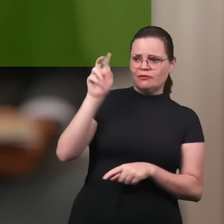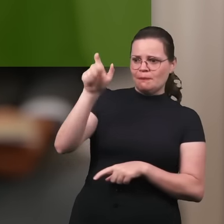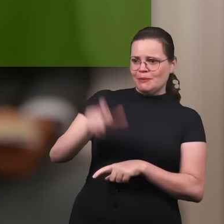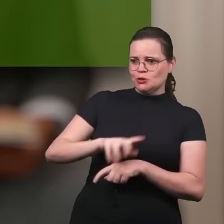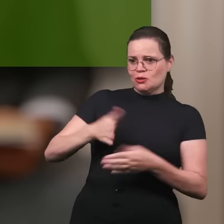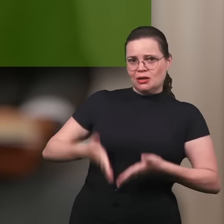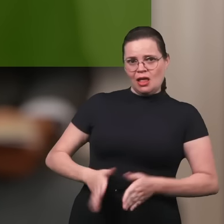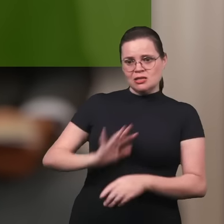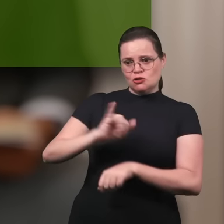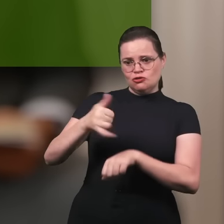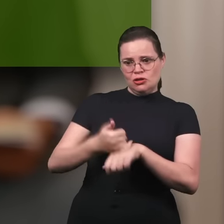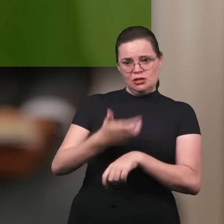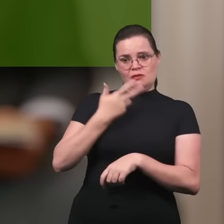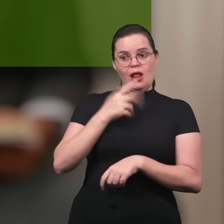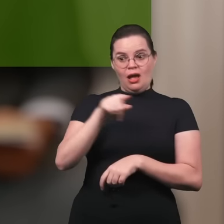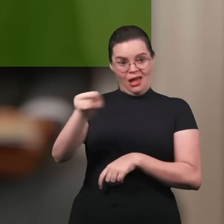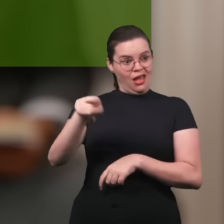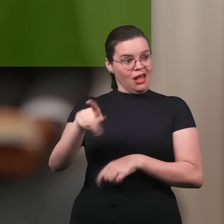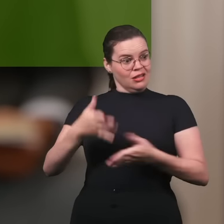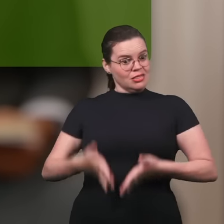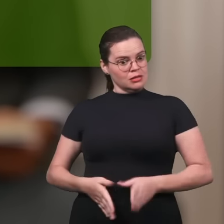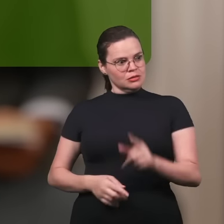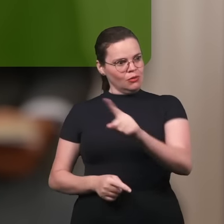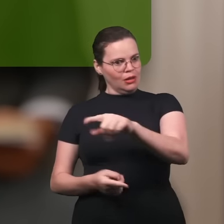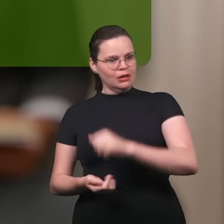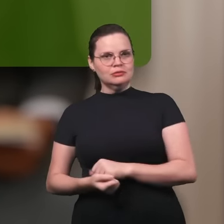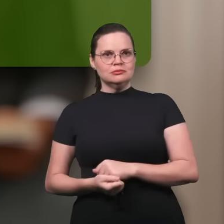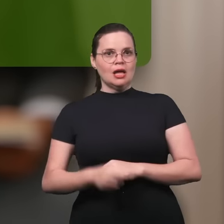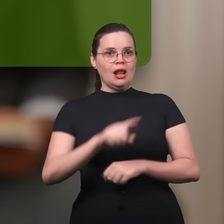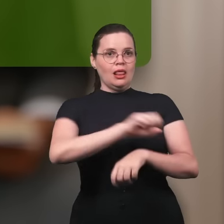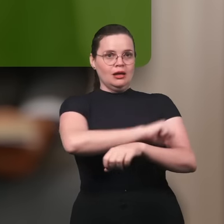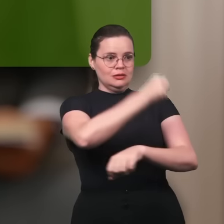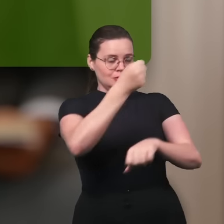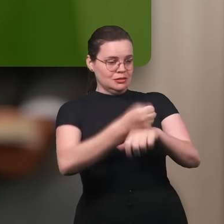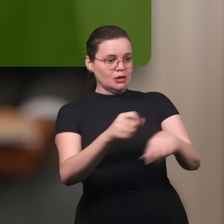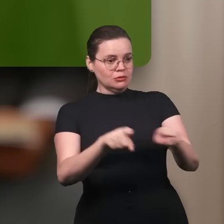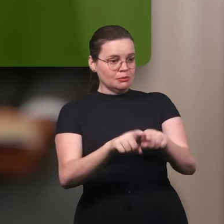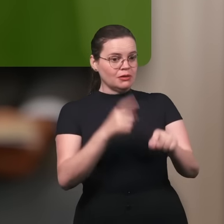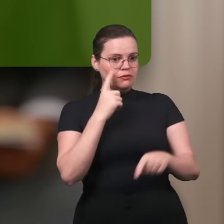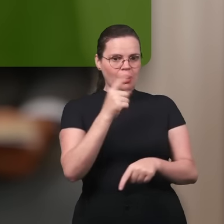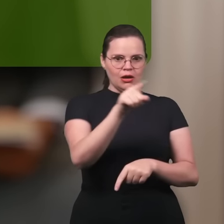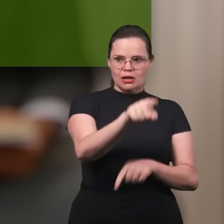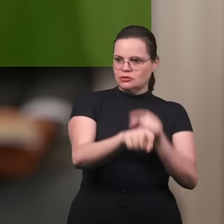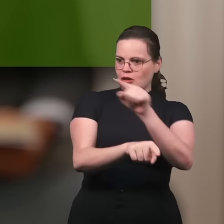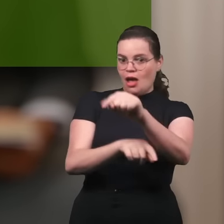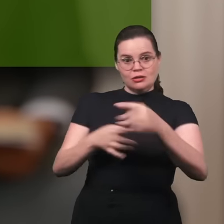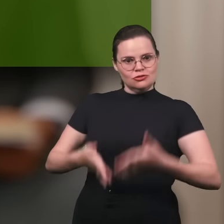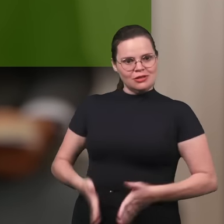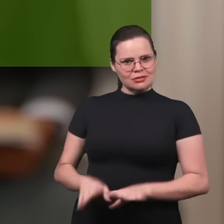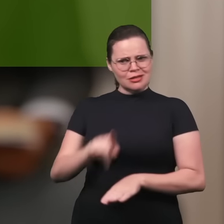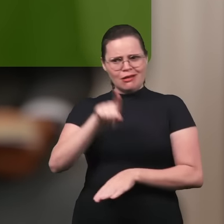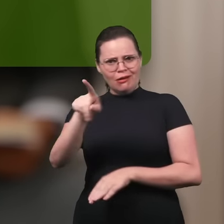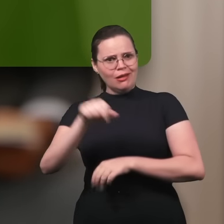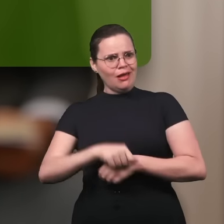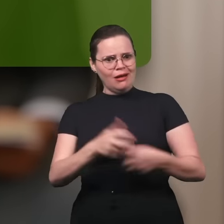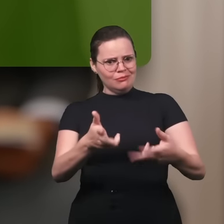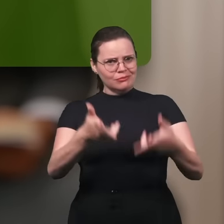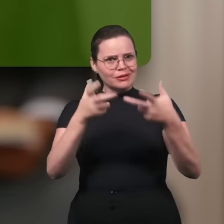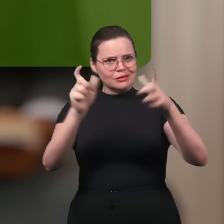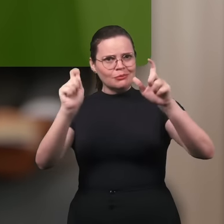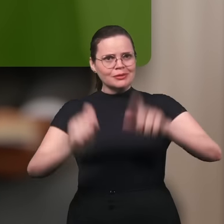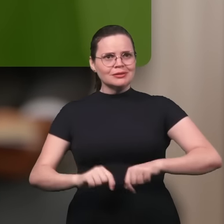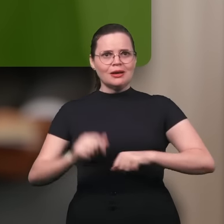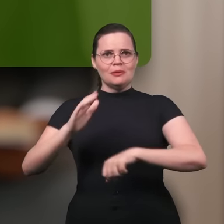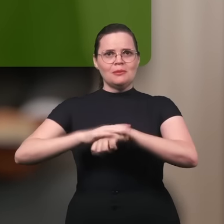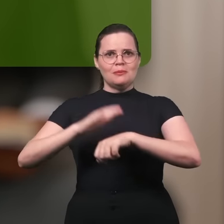ali. E de Sião se dirá, este e aquele nasceram ali, e o mesmo Altíssimo a